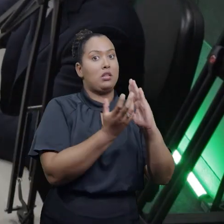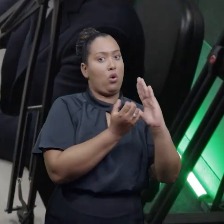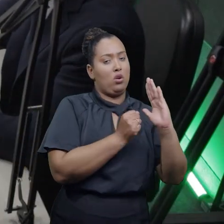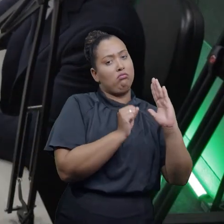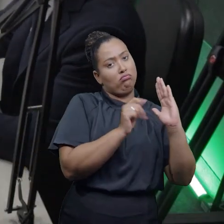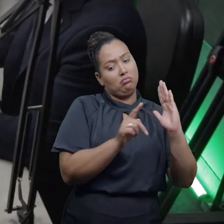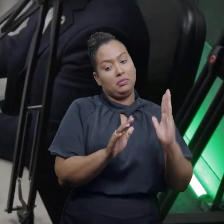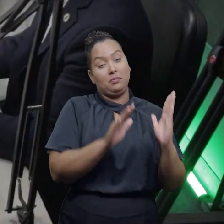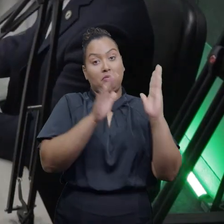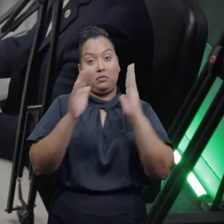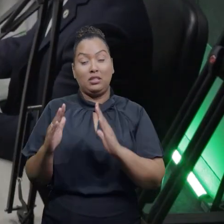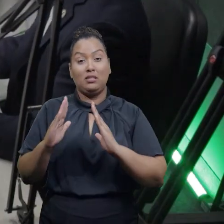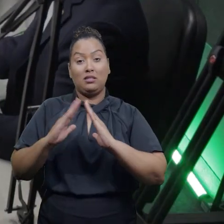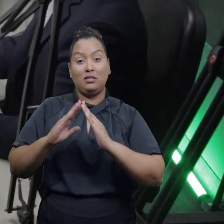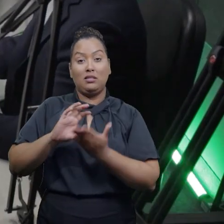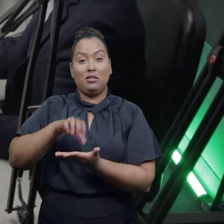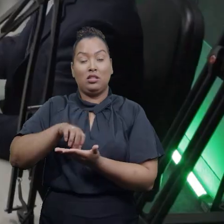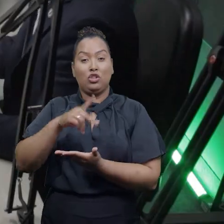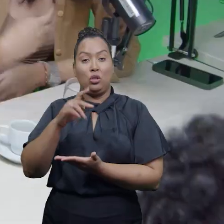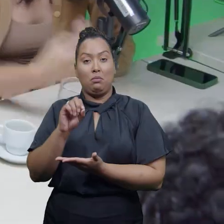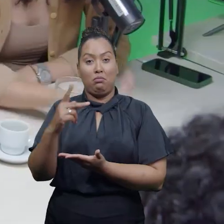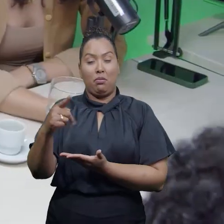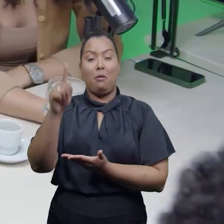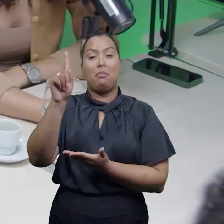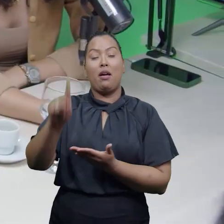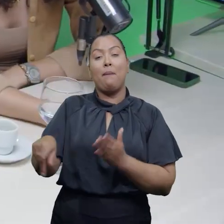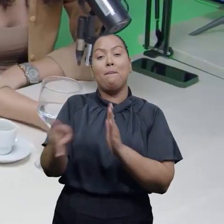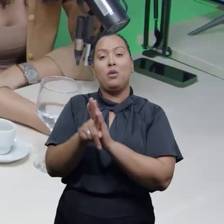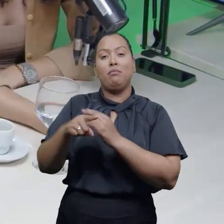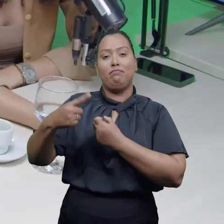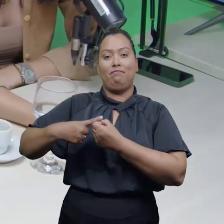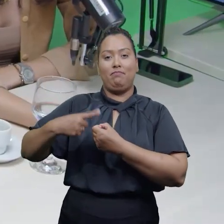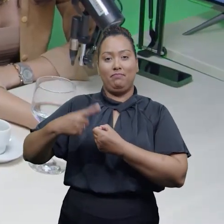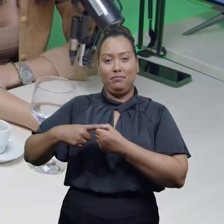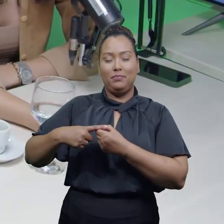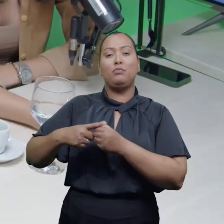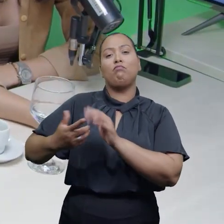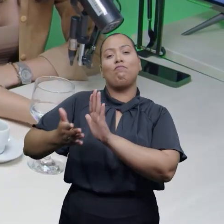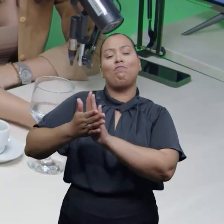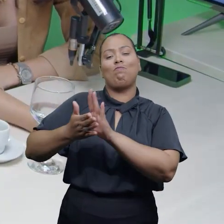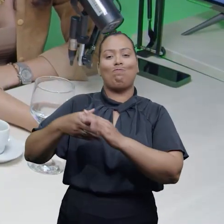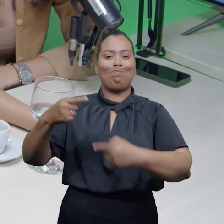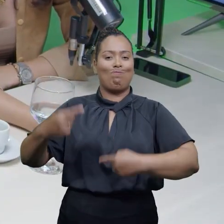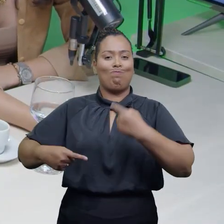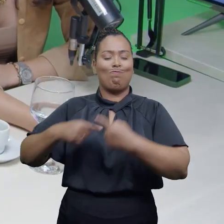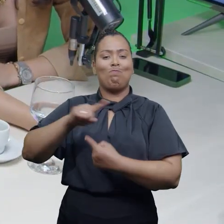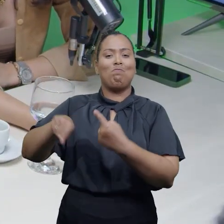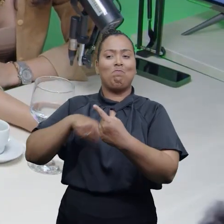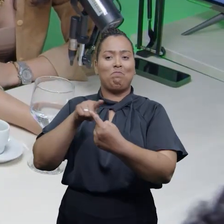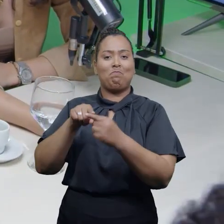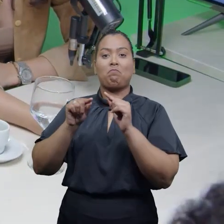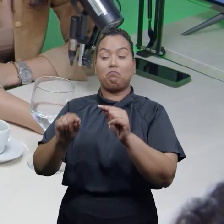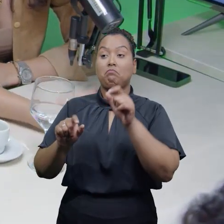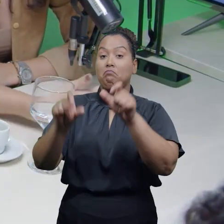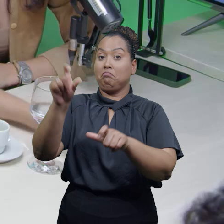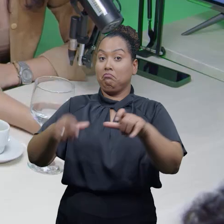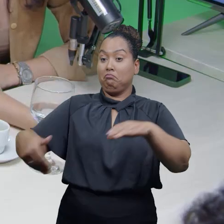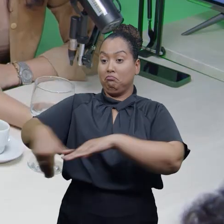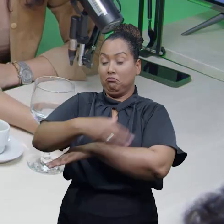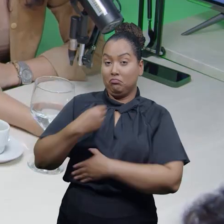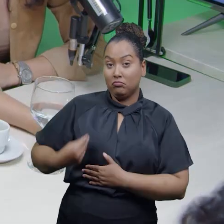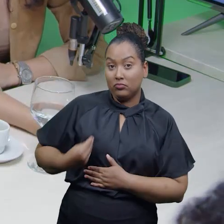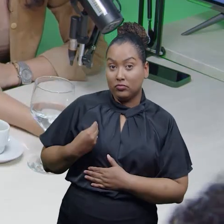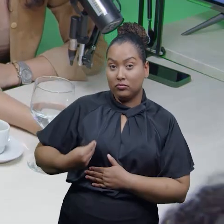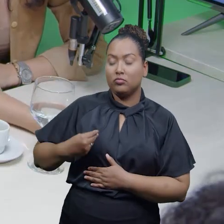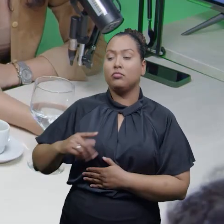da casa de acolhida, são instrumentos da política municipal, locais onde essa população que